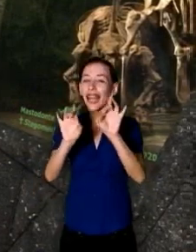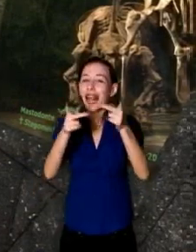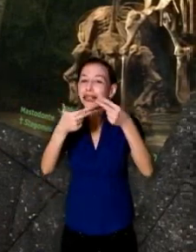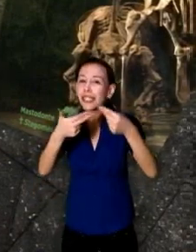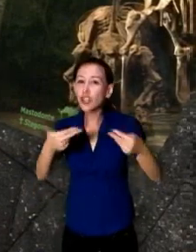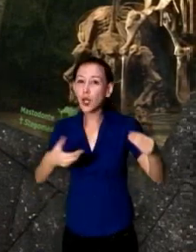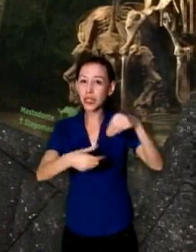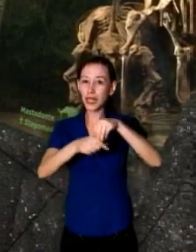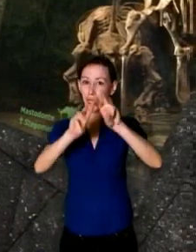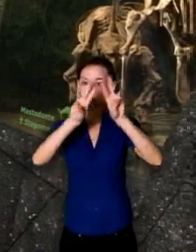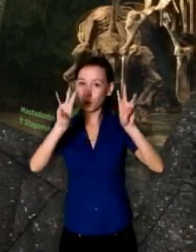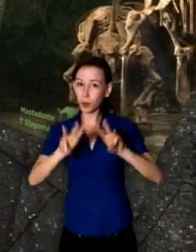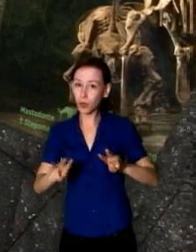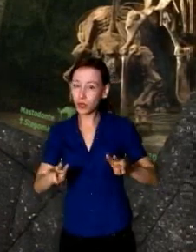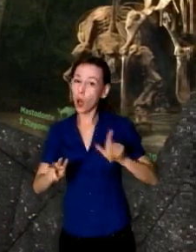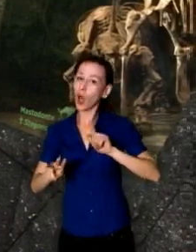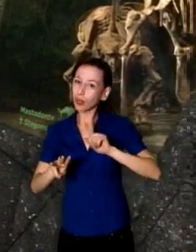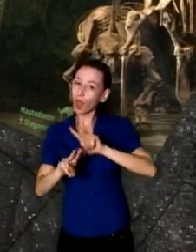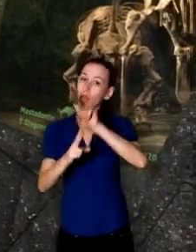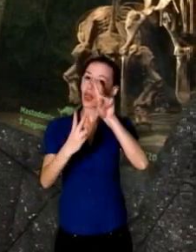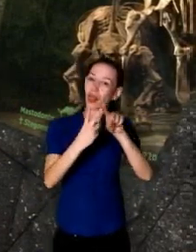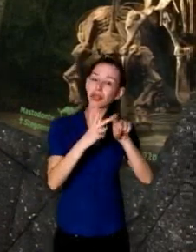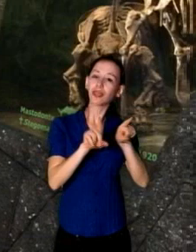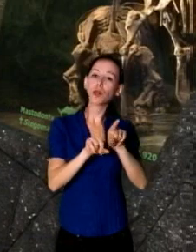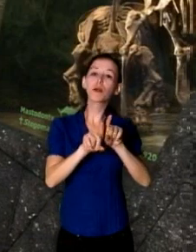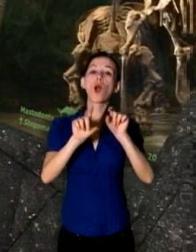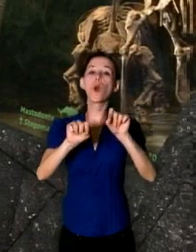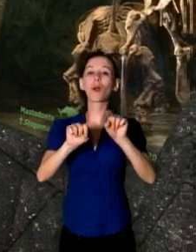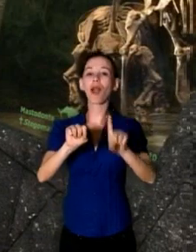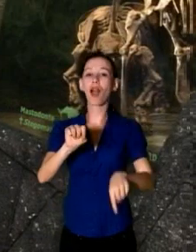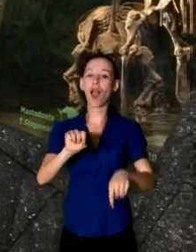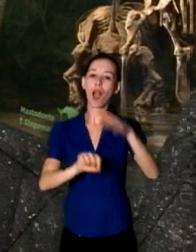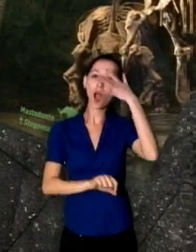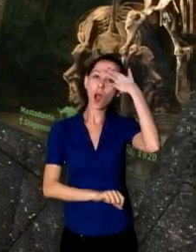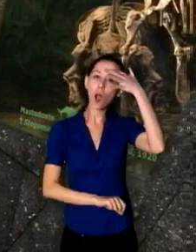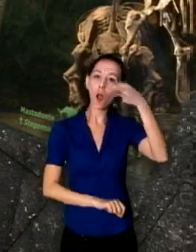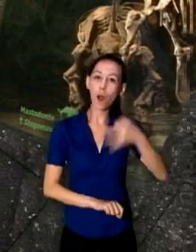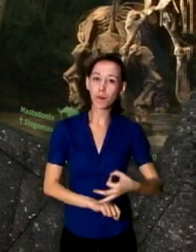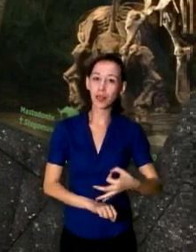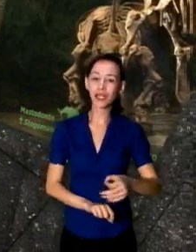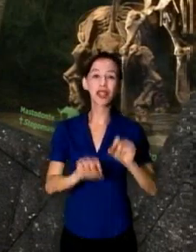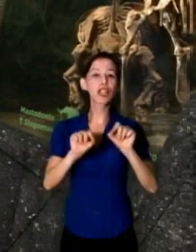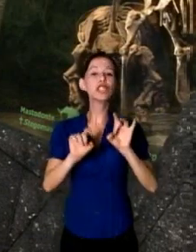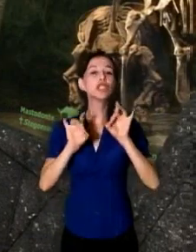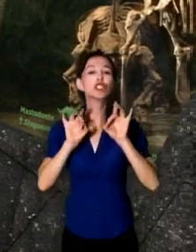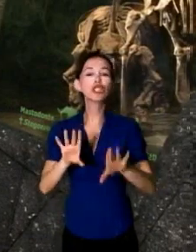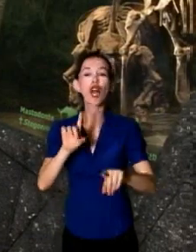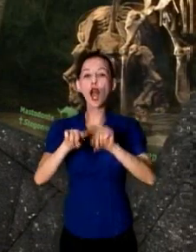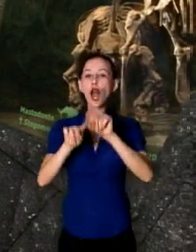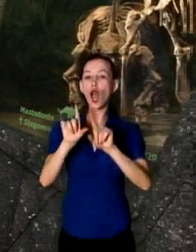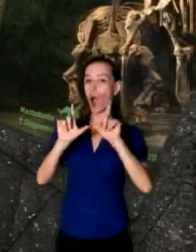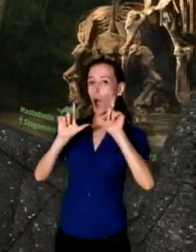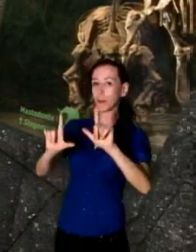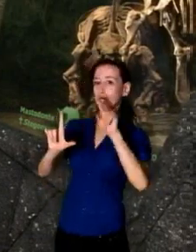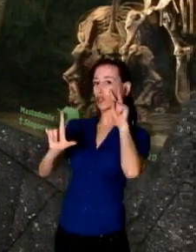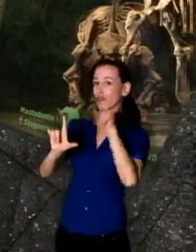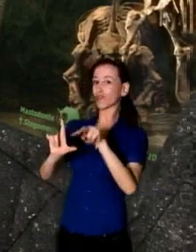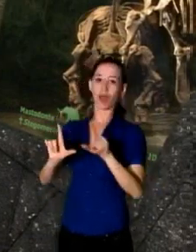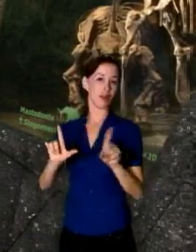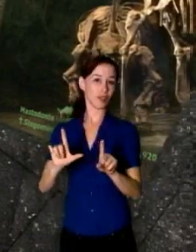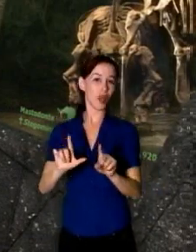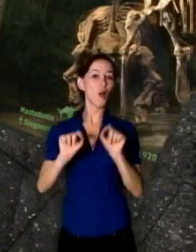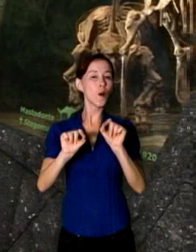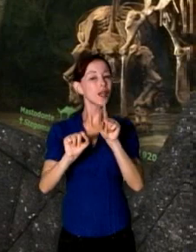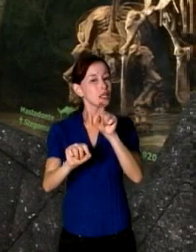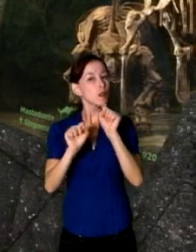tem também essa outra forma de compreensão desse patrimônio, que não seja só através do objeto, né? Mas o que